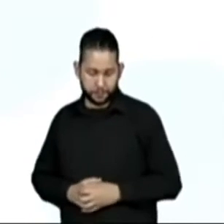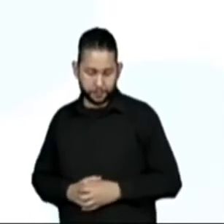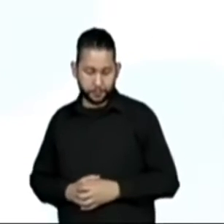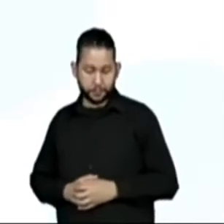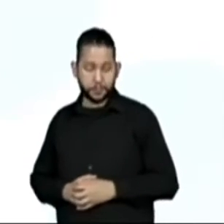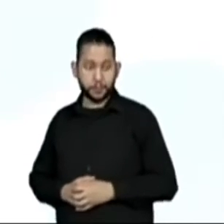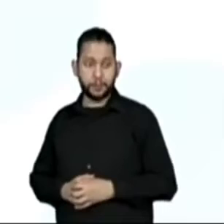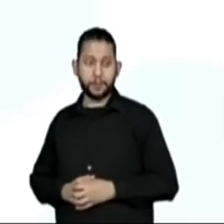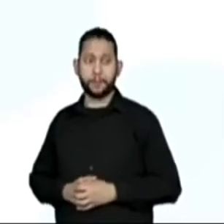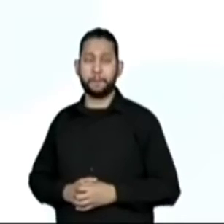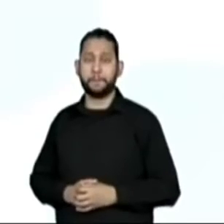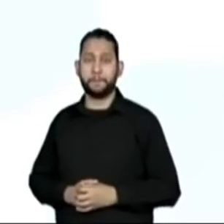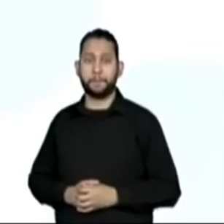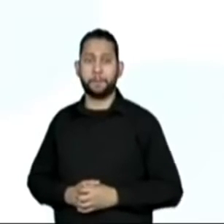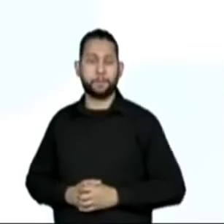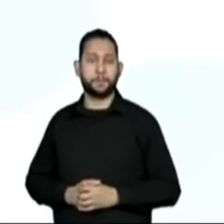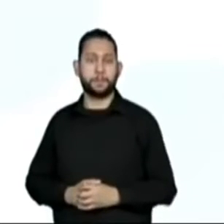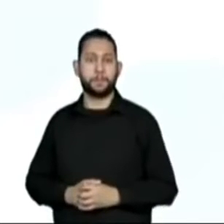Muito bem.